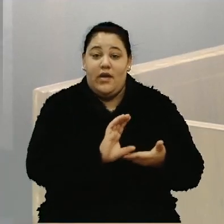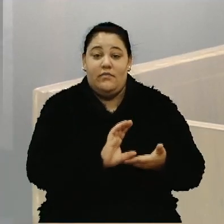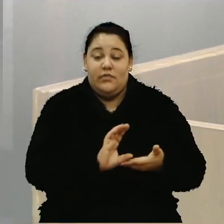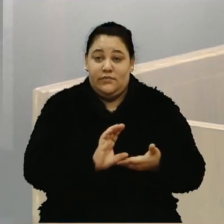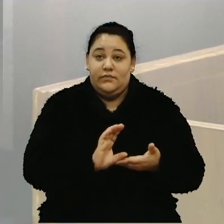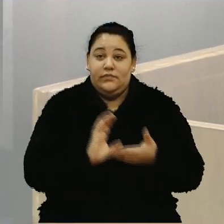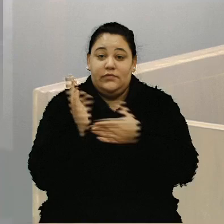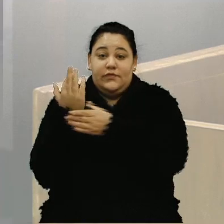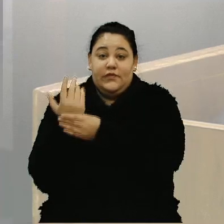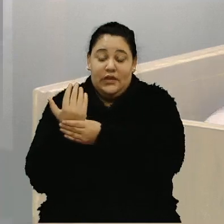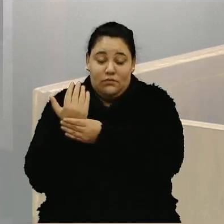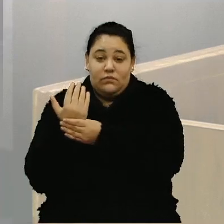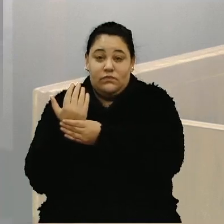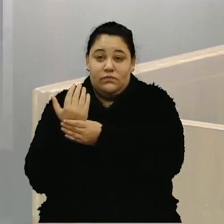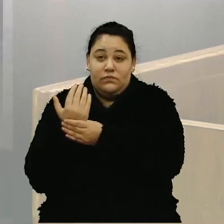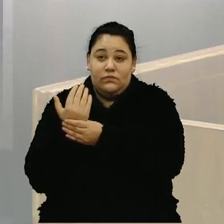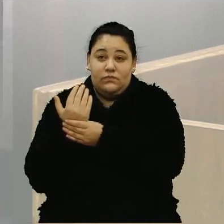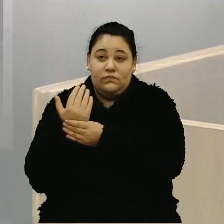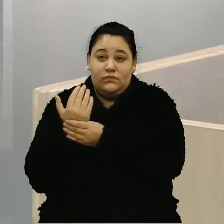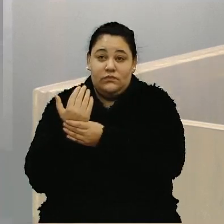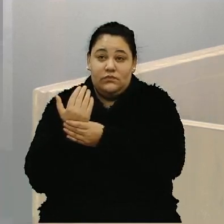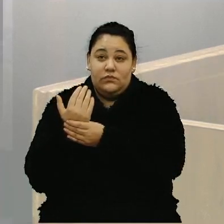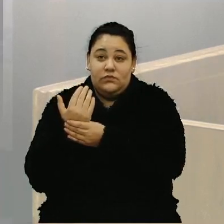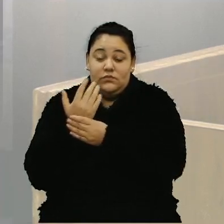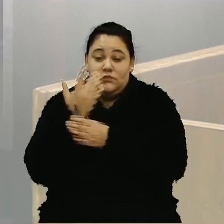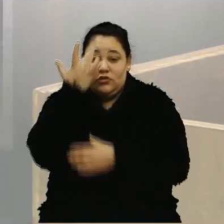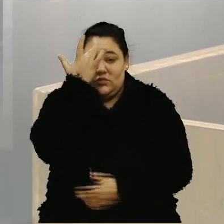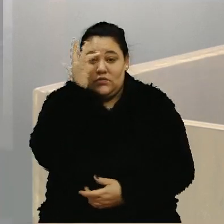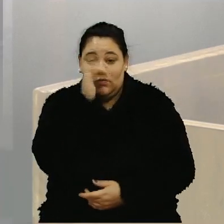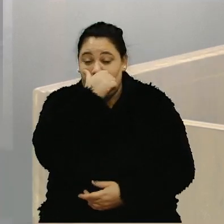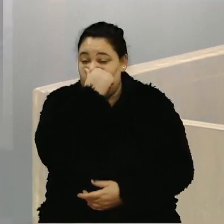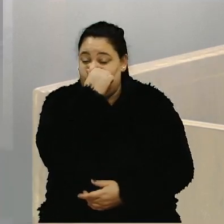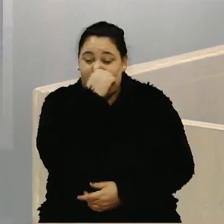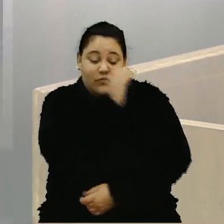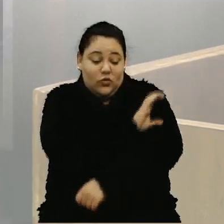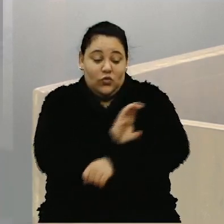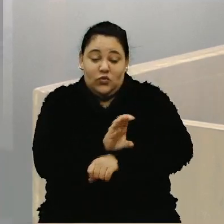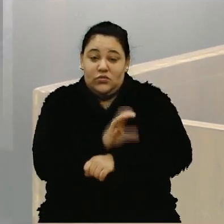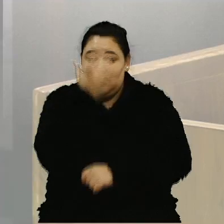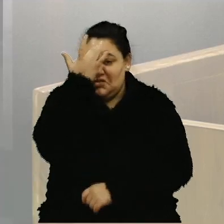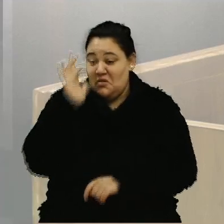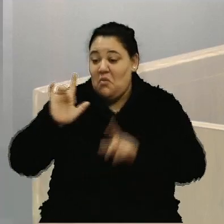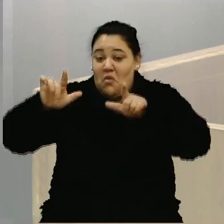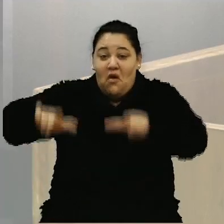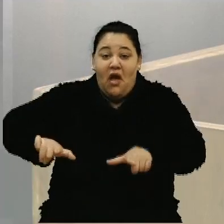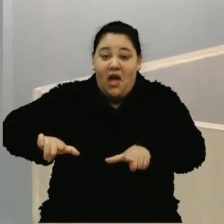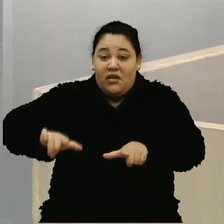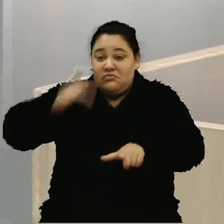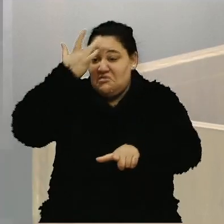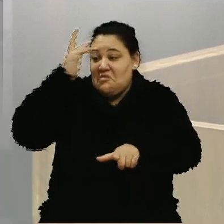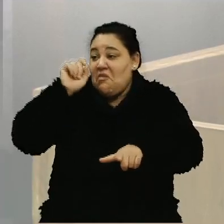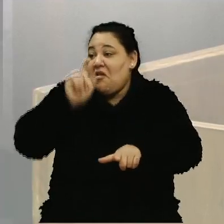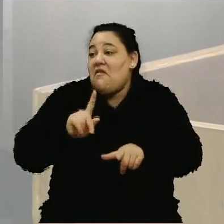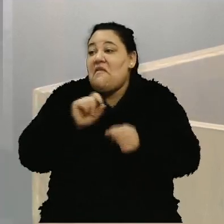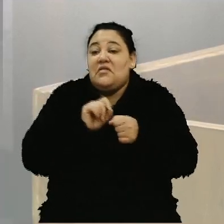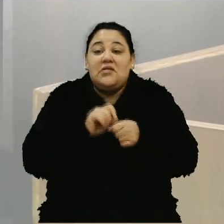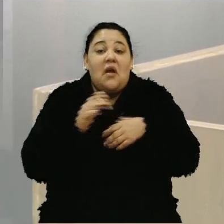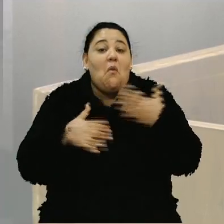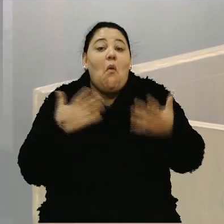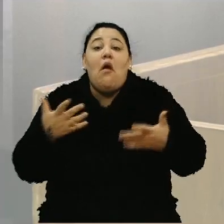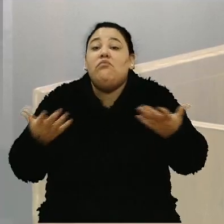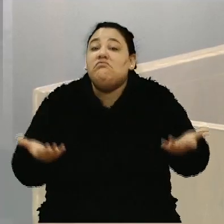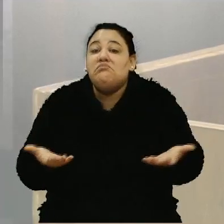Universidade Federal, e a gente fica sem saber dos cursos, sem saber onde é, sem saber quem que vai fazer, quando